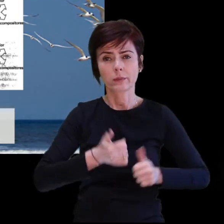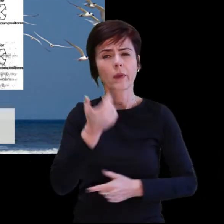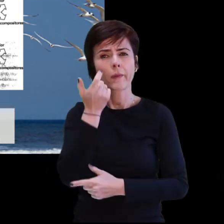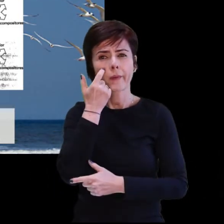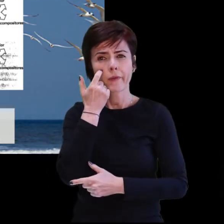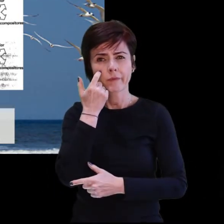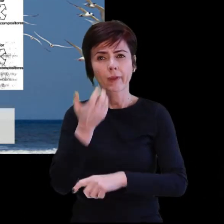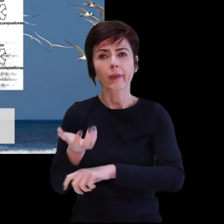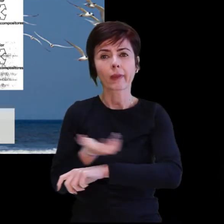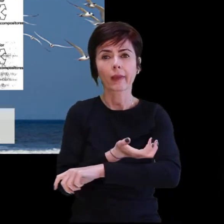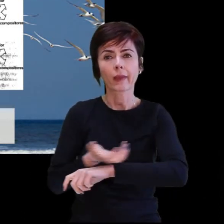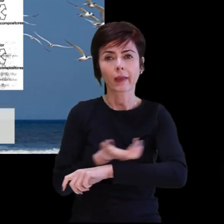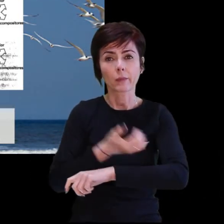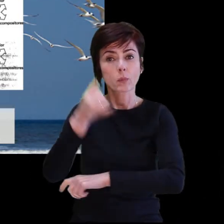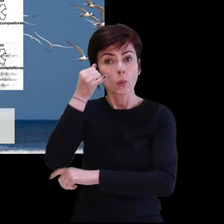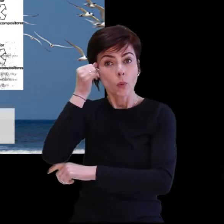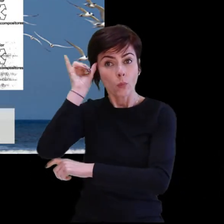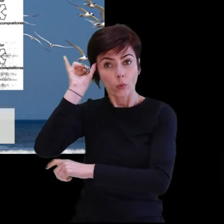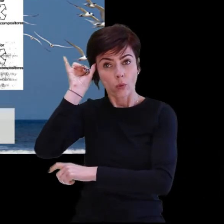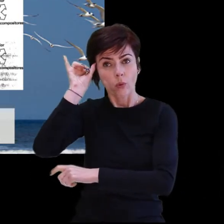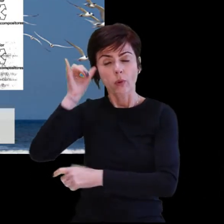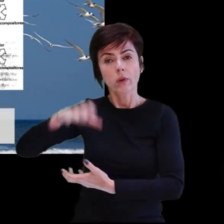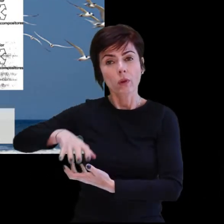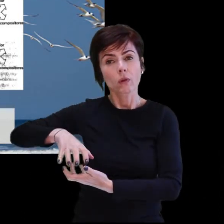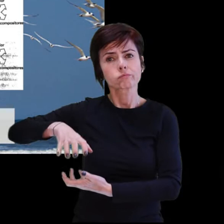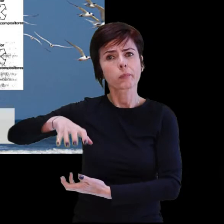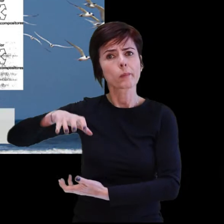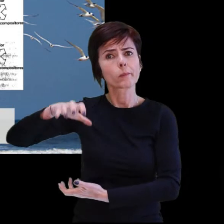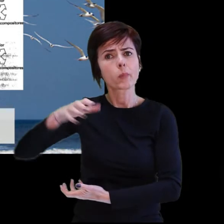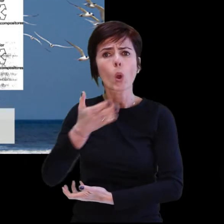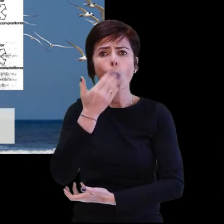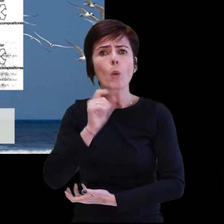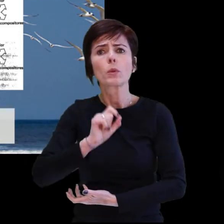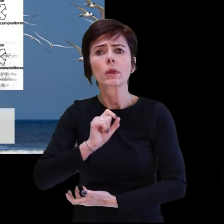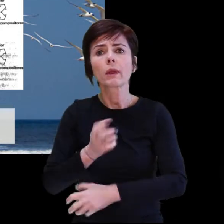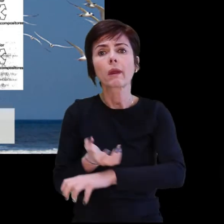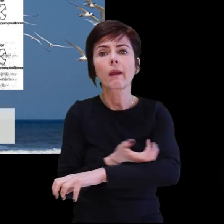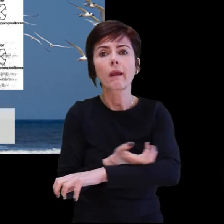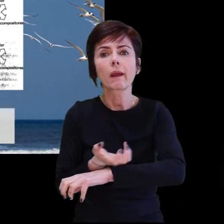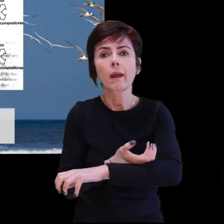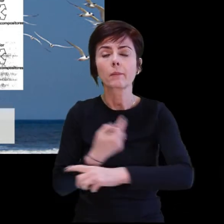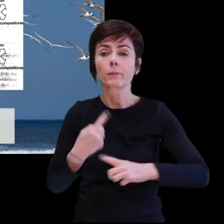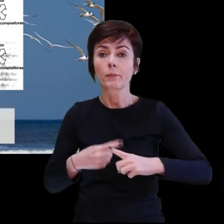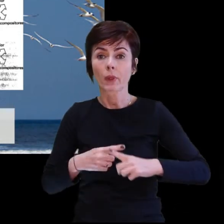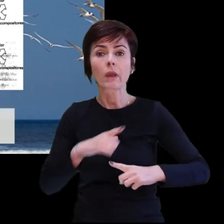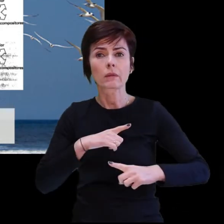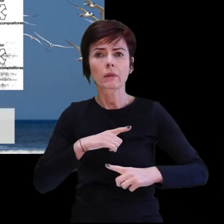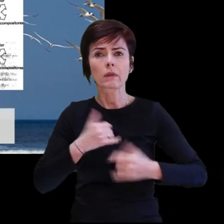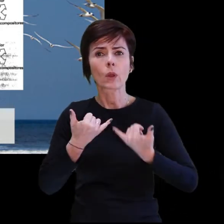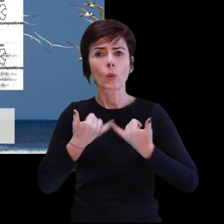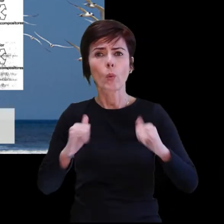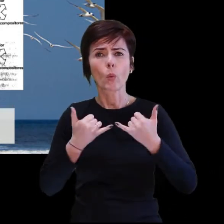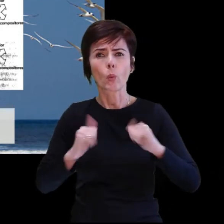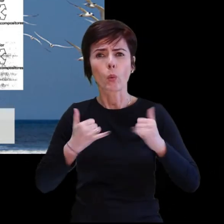Então, a gente vê, por exemplo, no pasto. Um boi cresce, uma vaca cresce bastante comendo apenas grama. Por